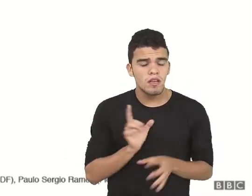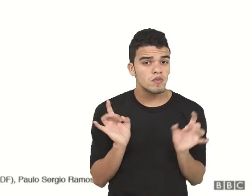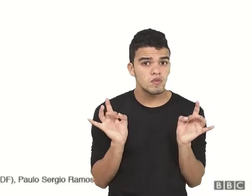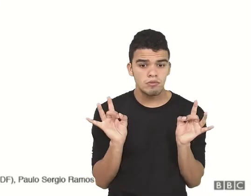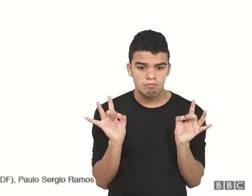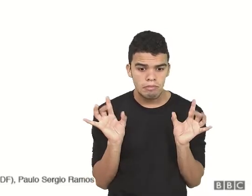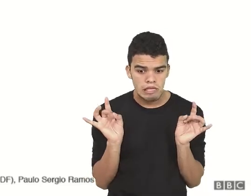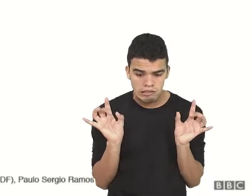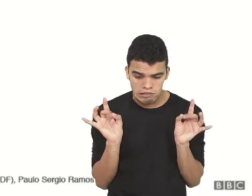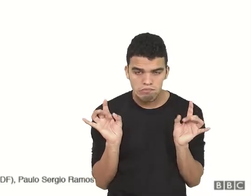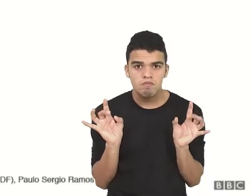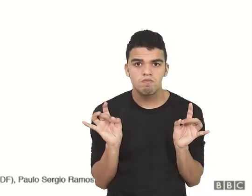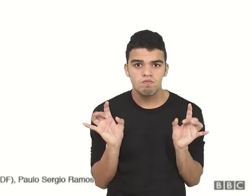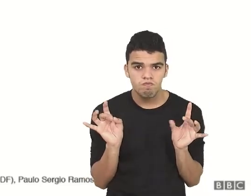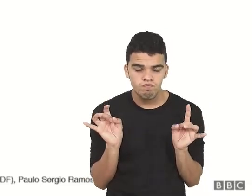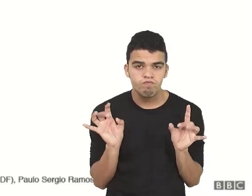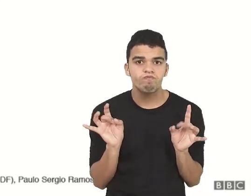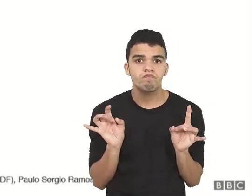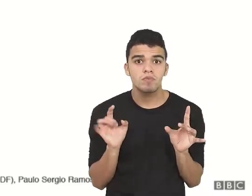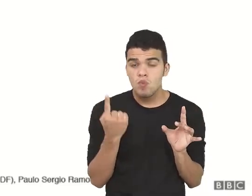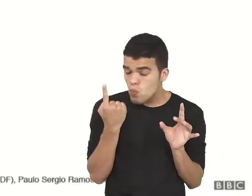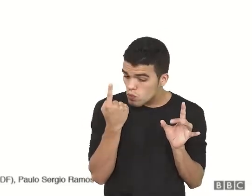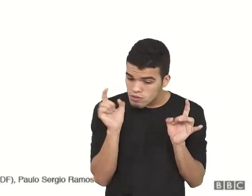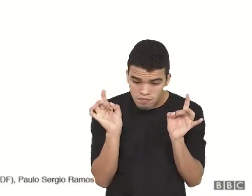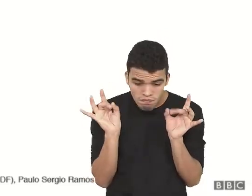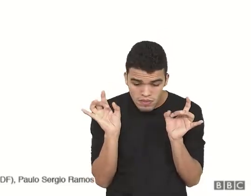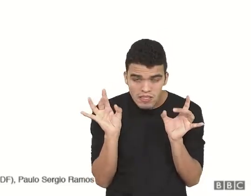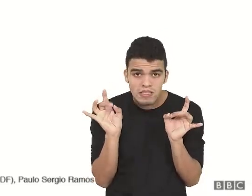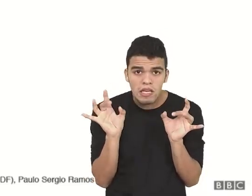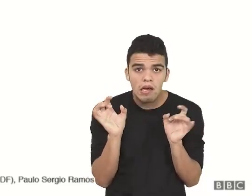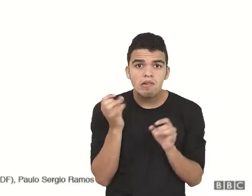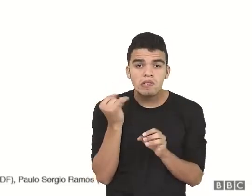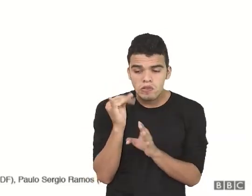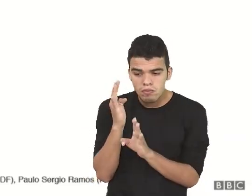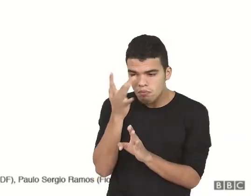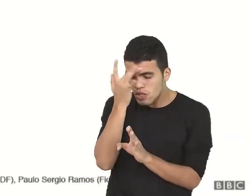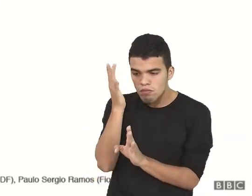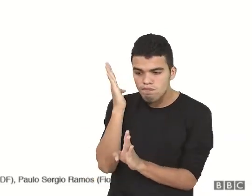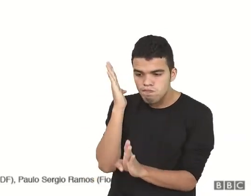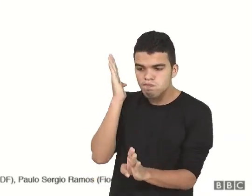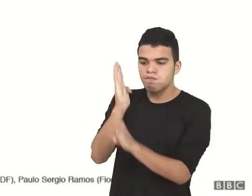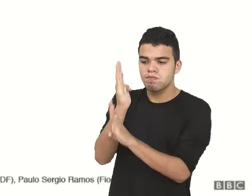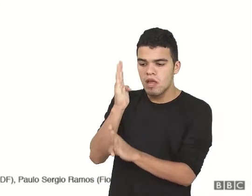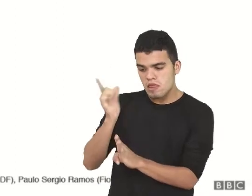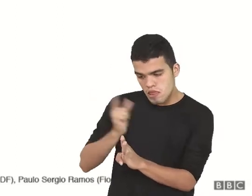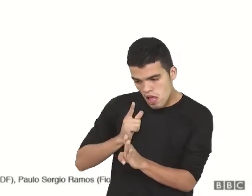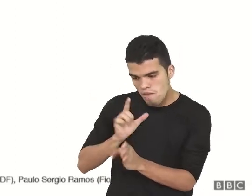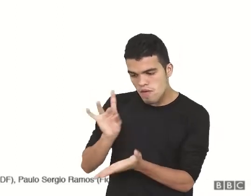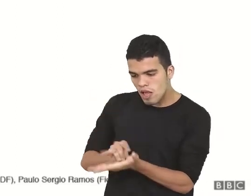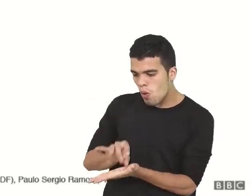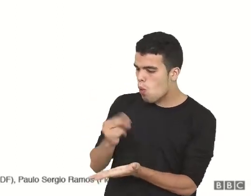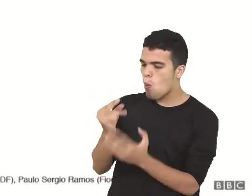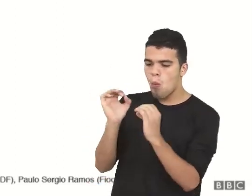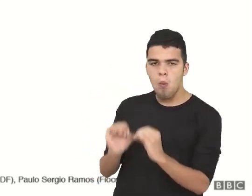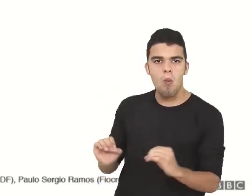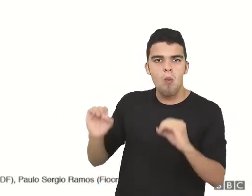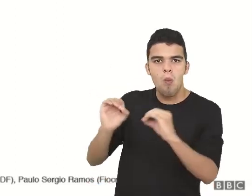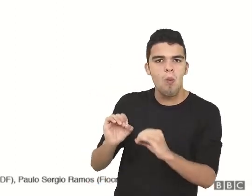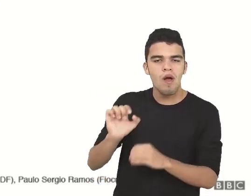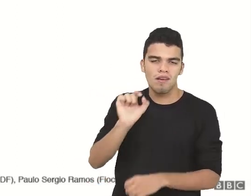determina, basicamente, que você tenha para identificar essa doença ou não. Seria o